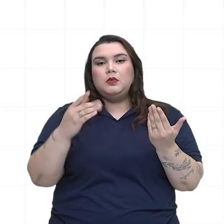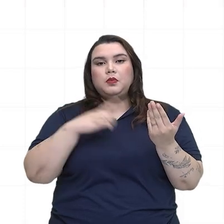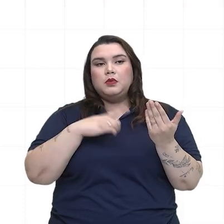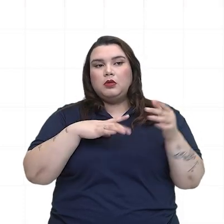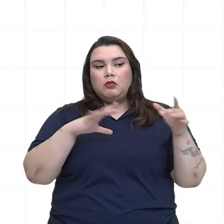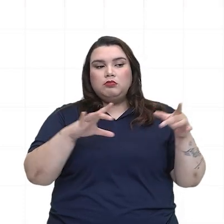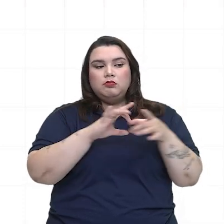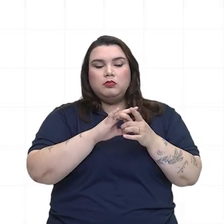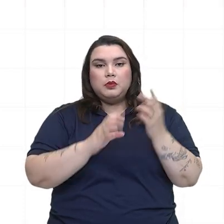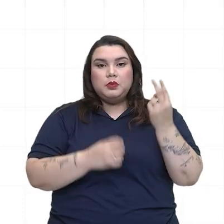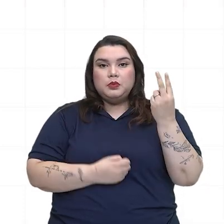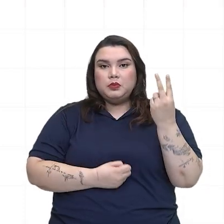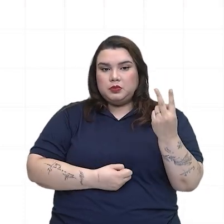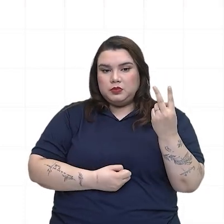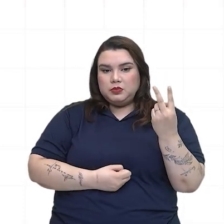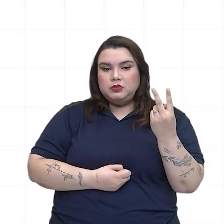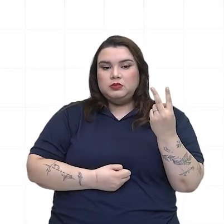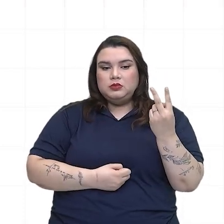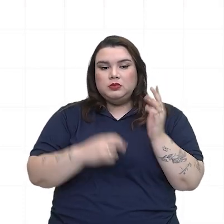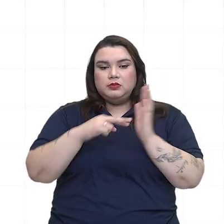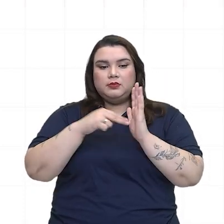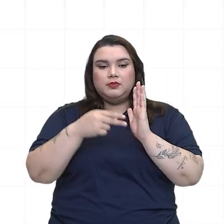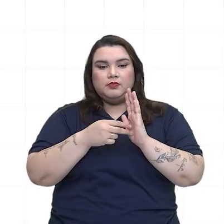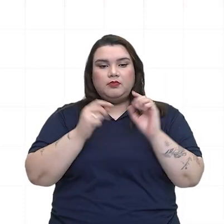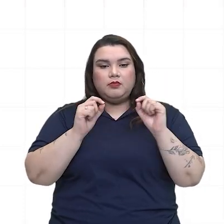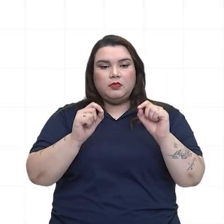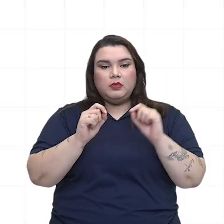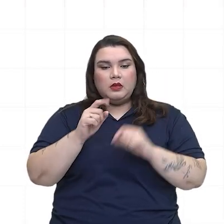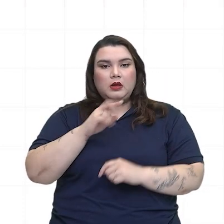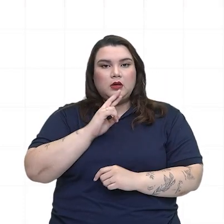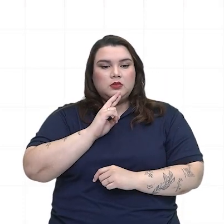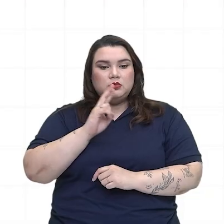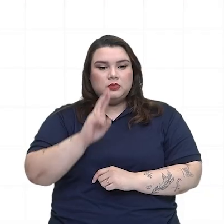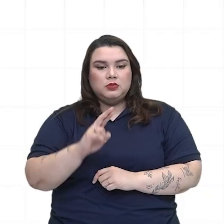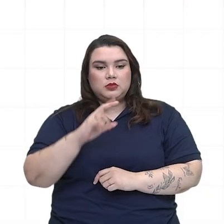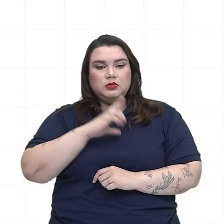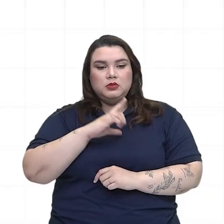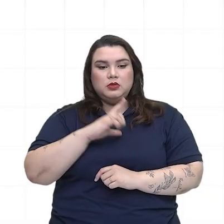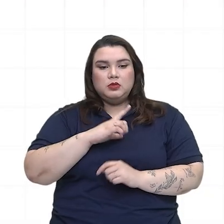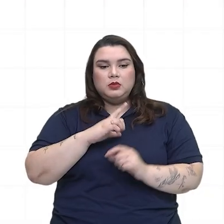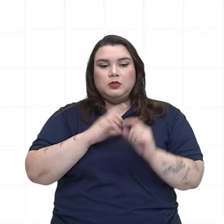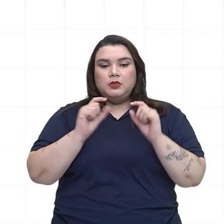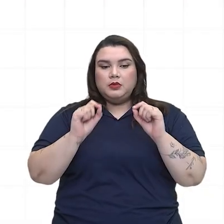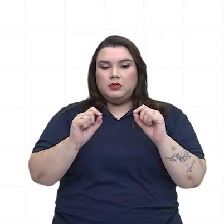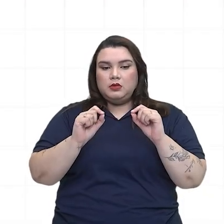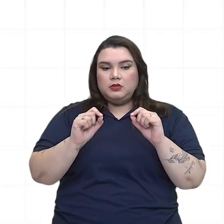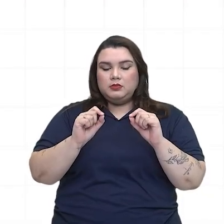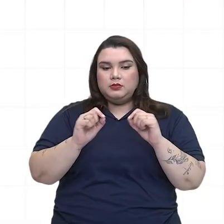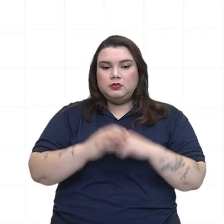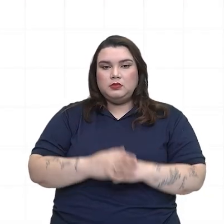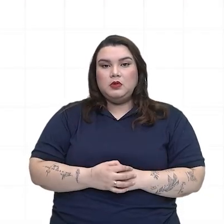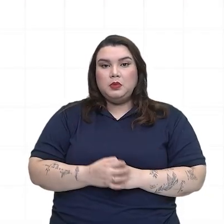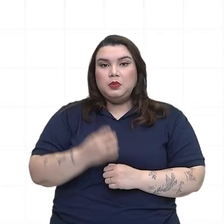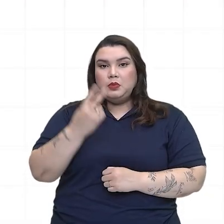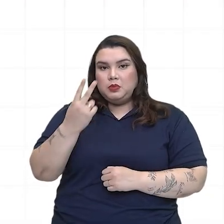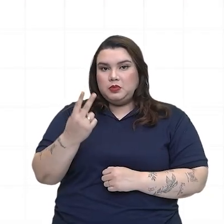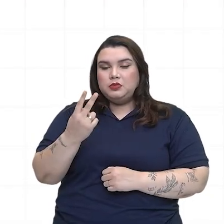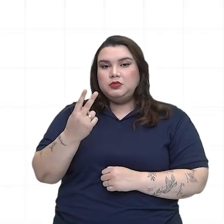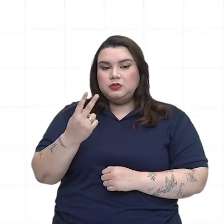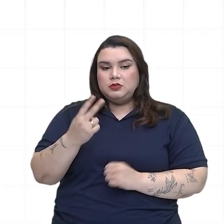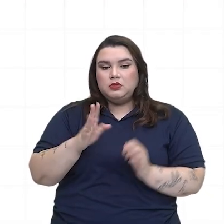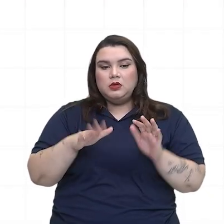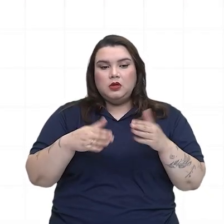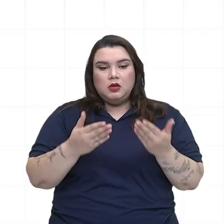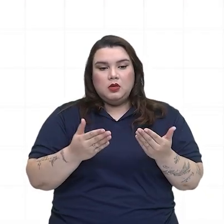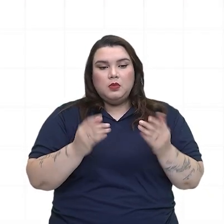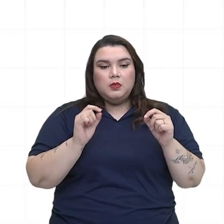temos 2 casas decimais, significa que no resultado teremos também, ó, 2 casas decimais. Então, a vírgula